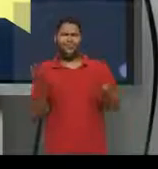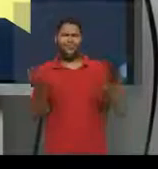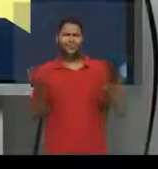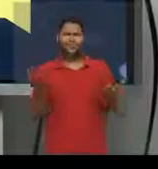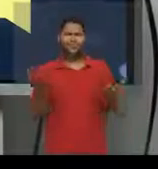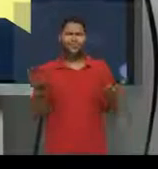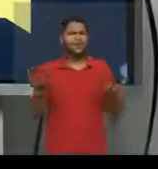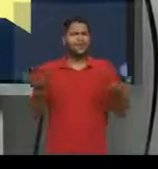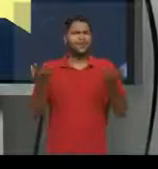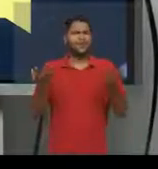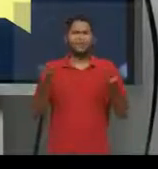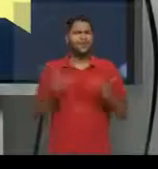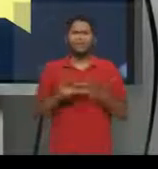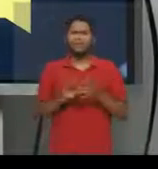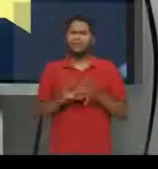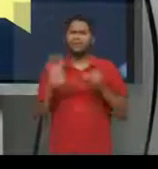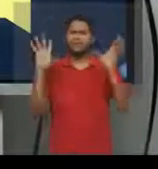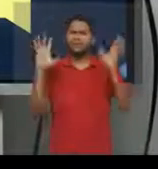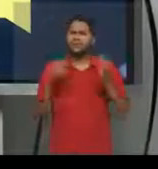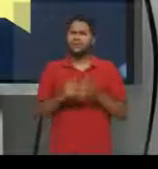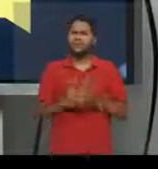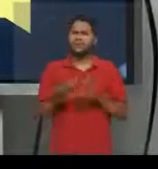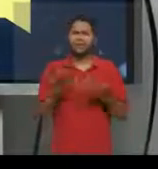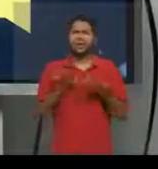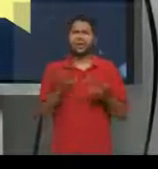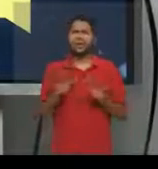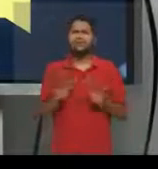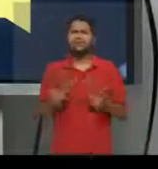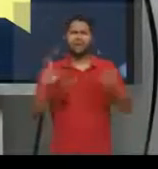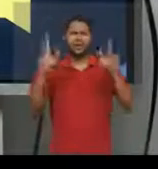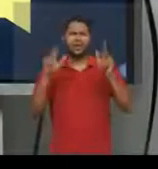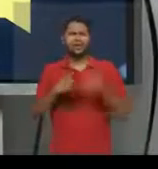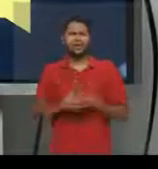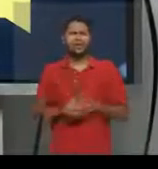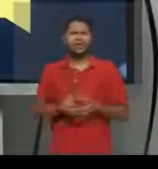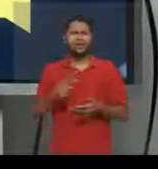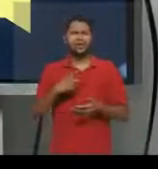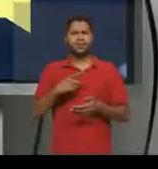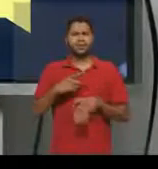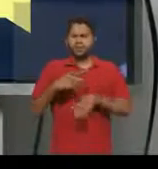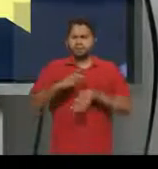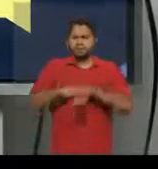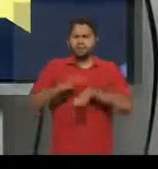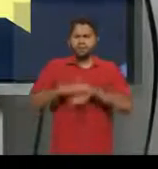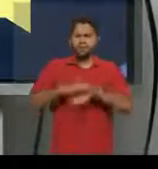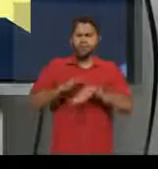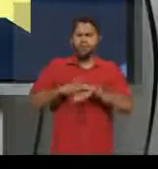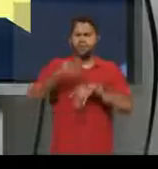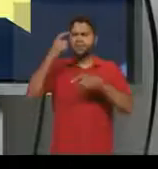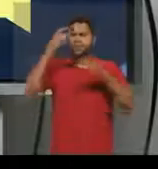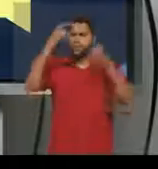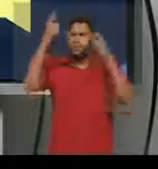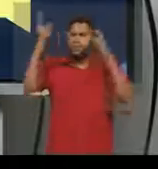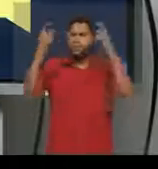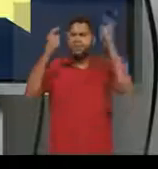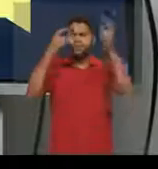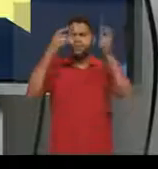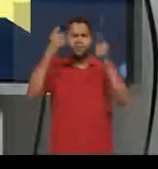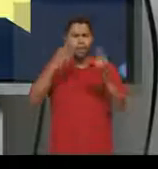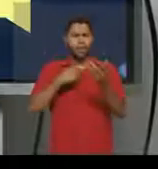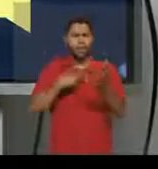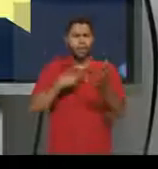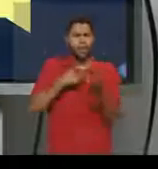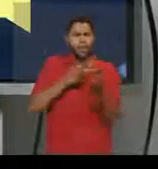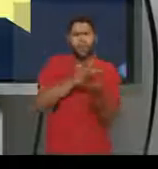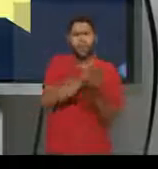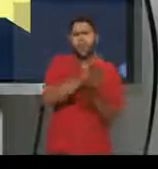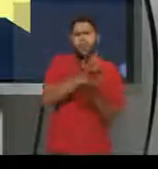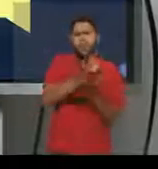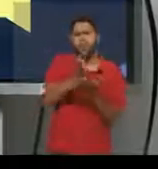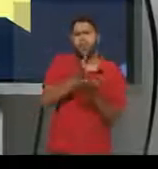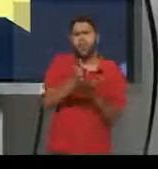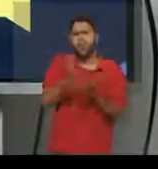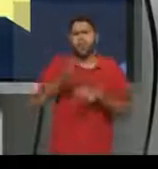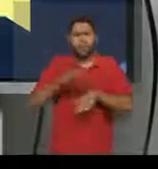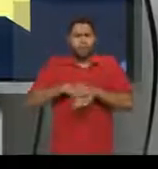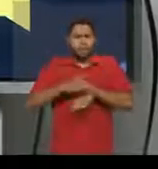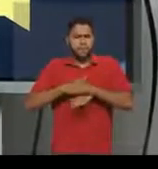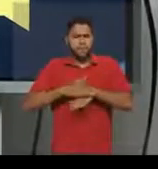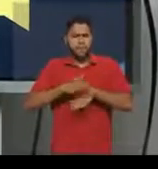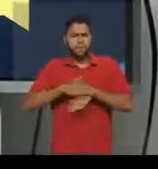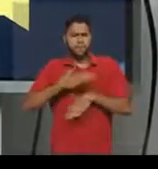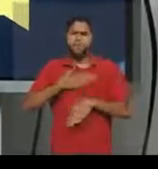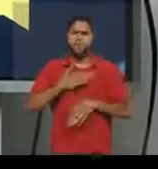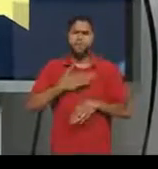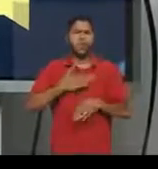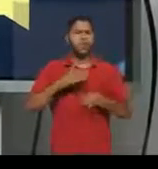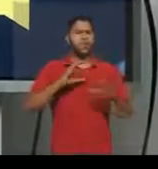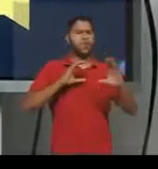quero ser além disso, eu quero ser diferente. Eu quero ter as minhas próprias ideias, o meu jeito de se vestir. Eu quero poder